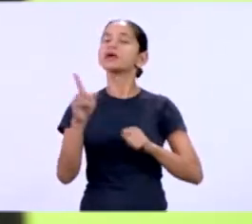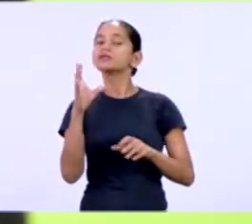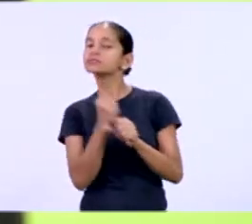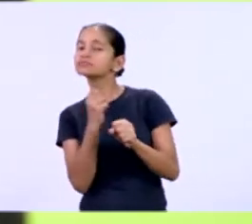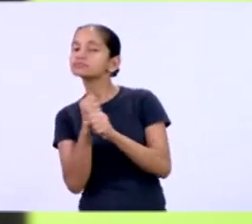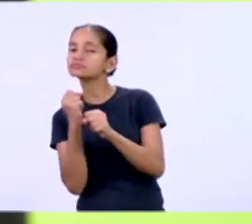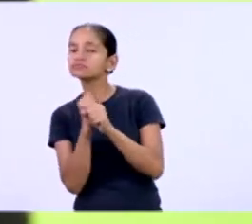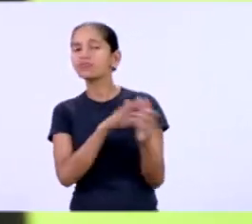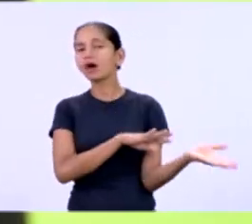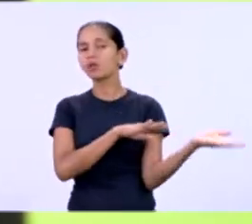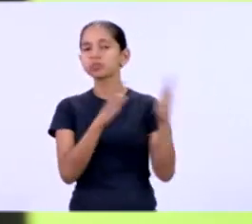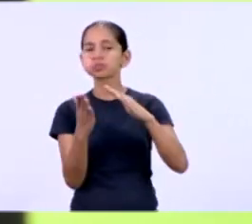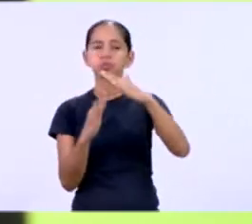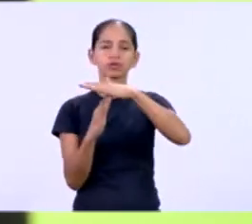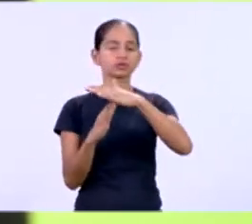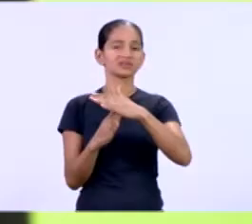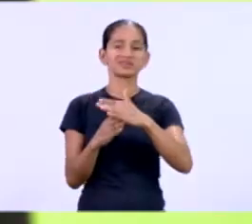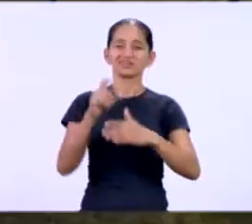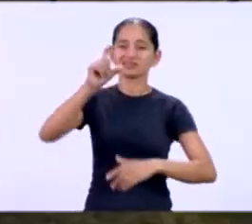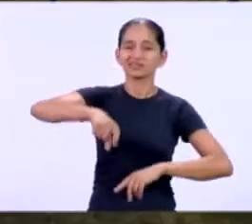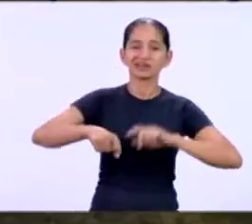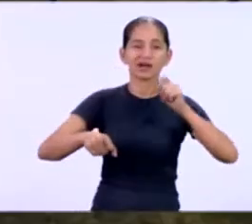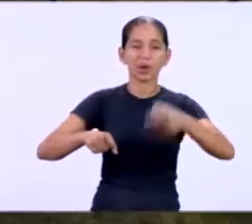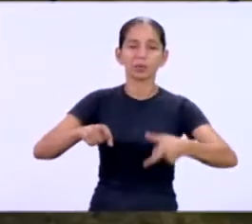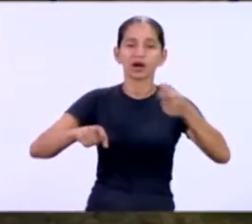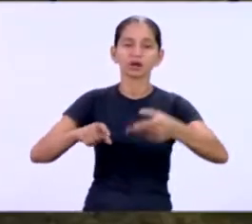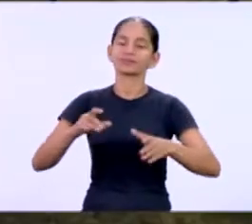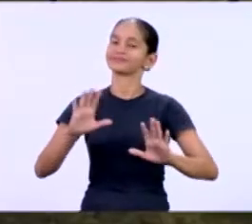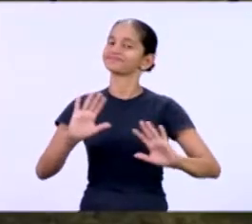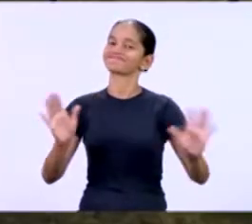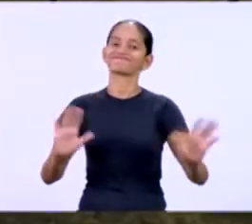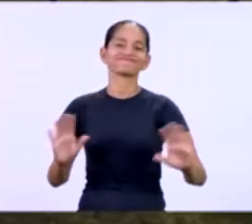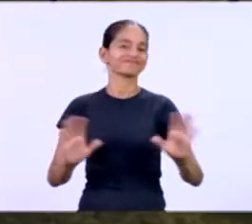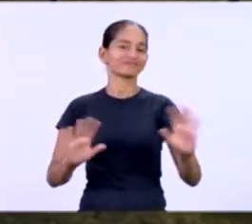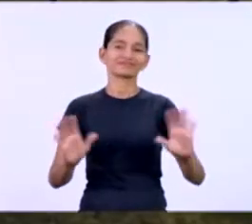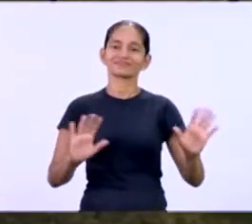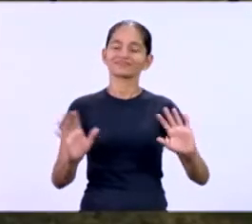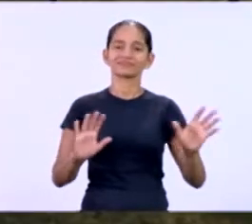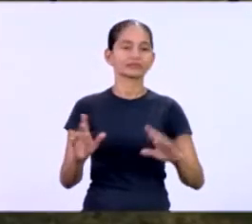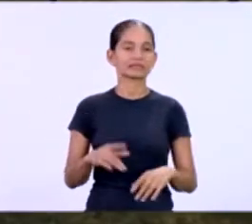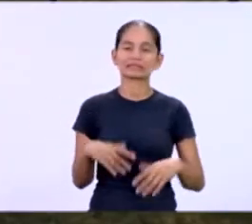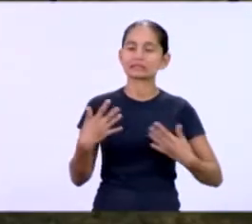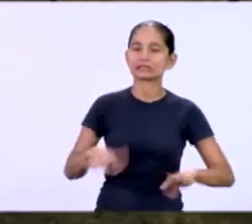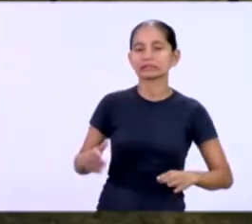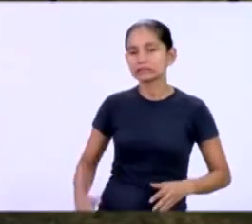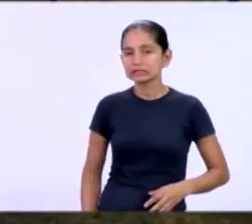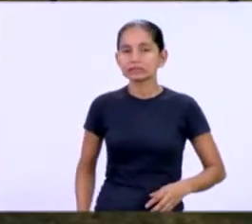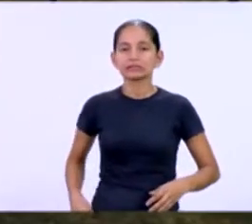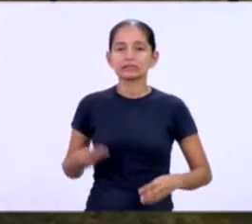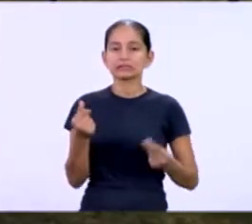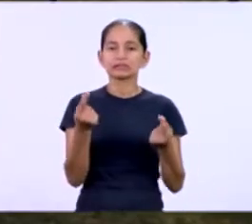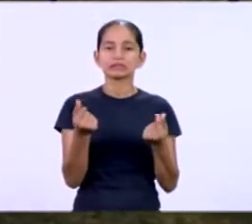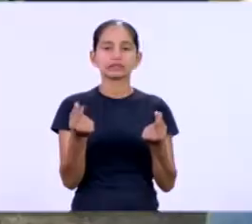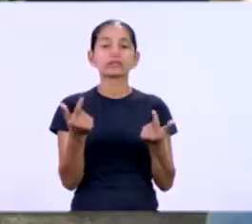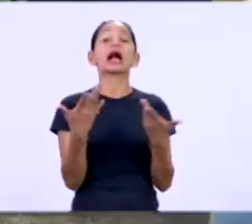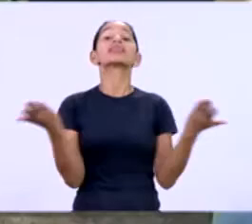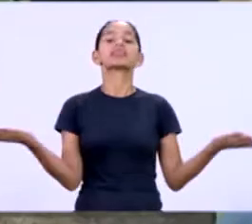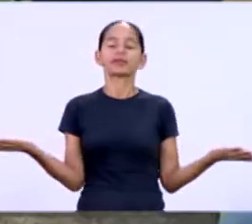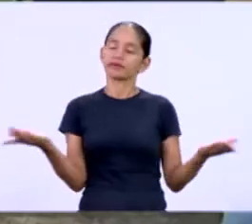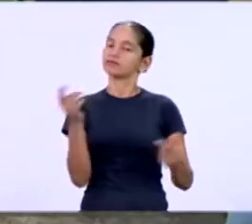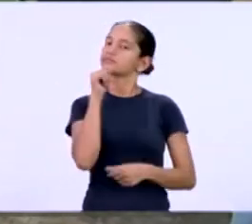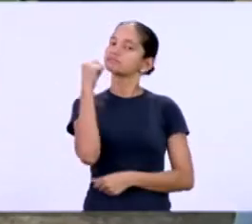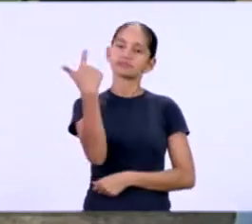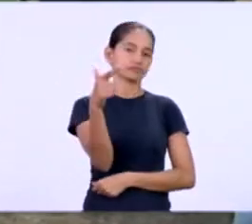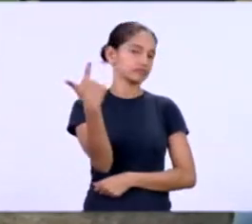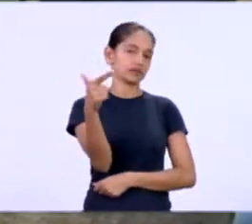Então, chegou no limite, eu não consigo mais comprar o cartão, eu tenho que partir para o recurso financeiro mesmo. Certo. E se eu não tiver essa reserva, eu